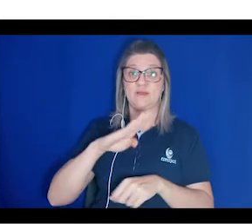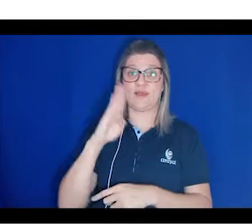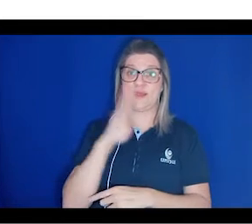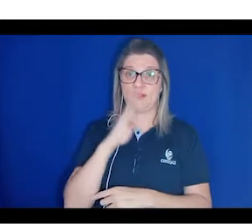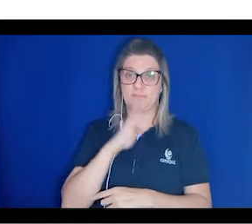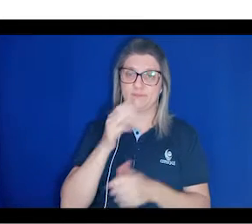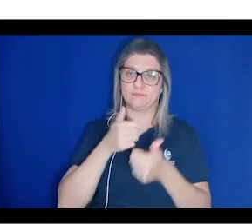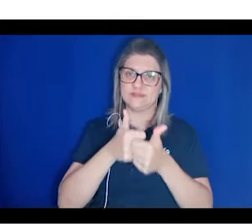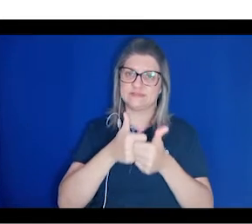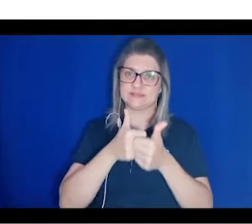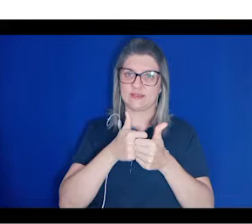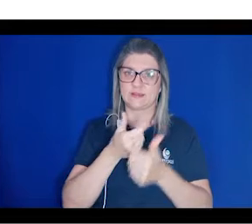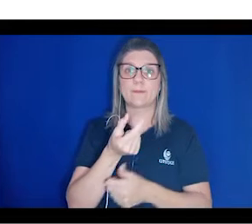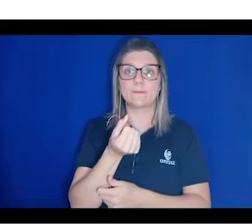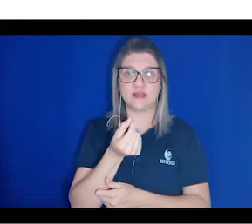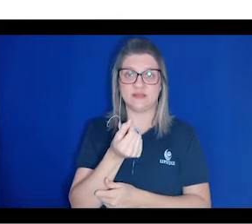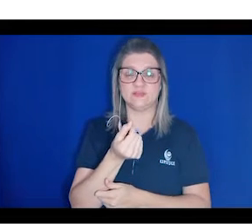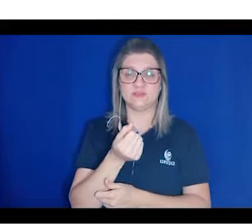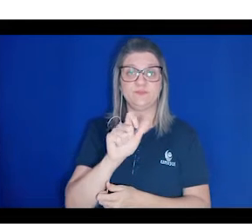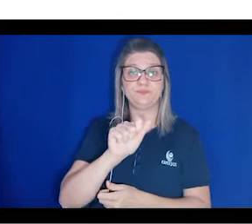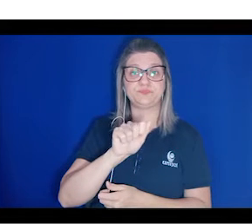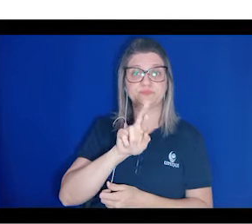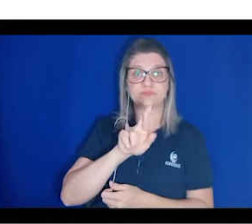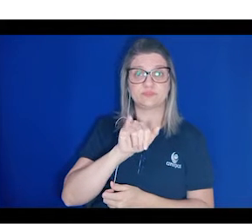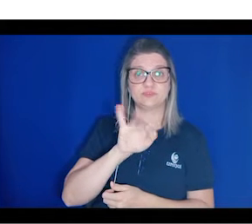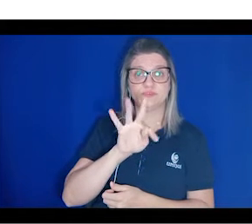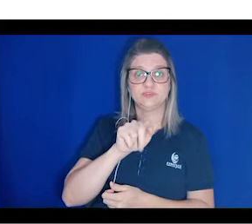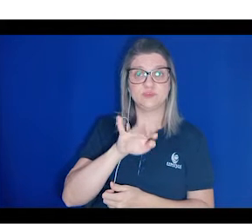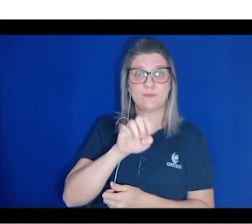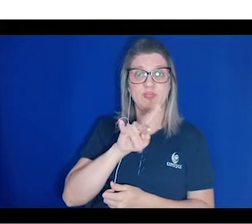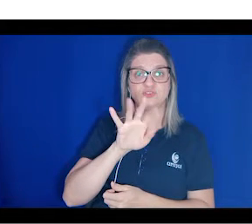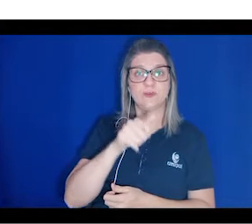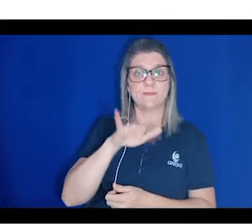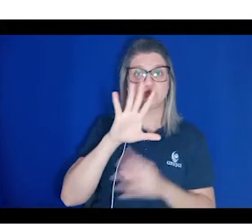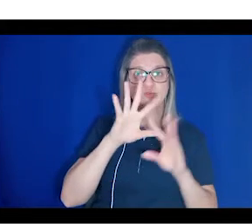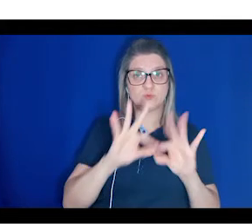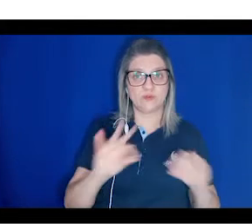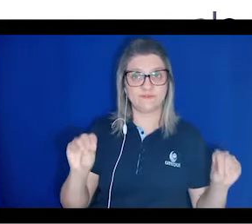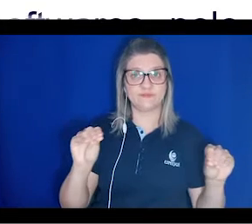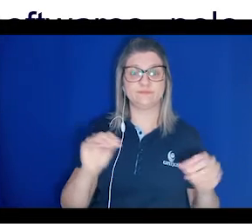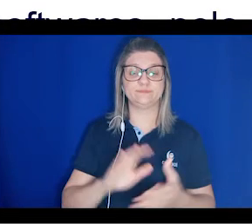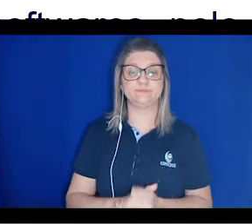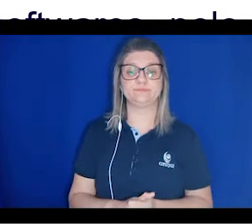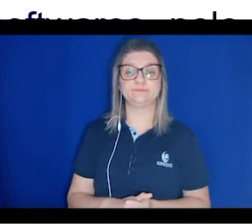acompanha mais o preço, enquanto a aritmética é mais suavizada.